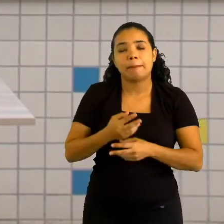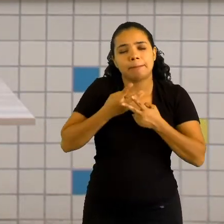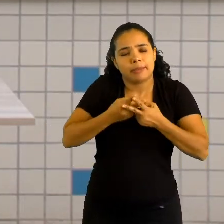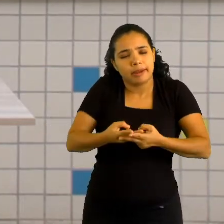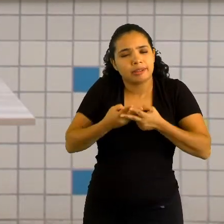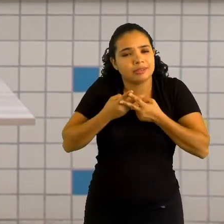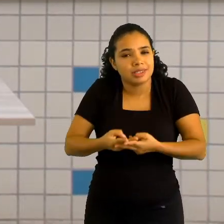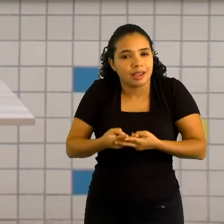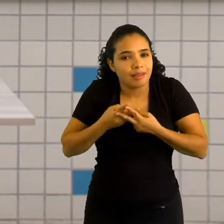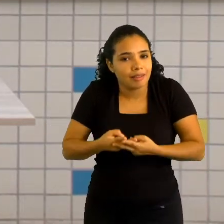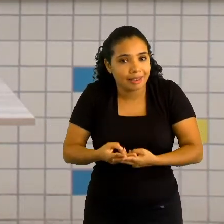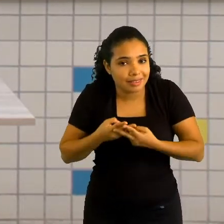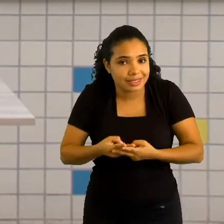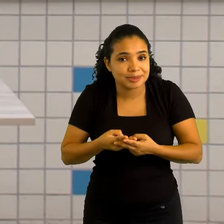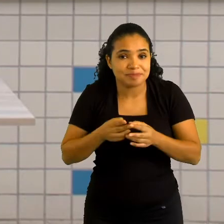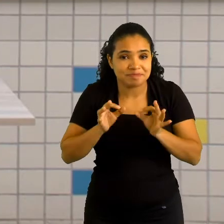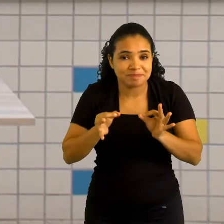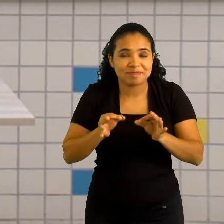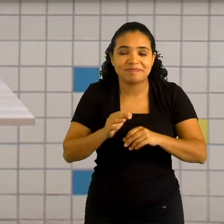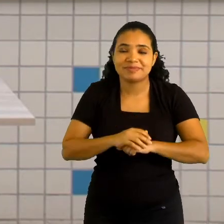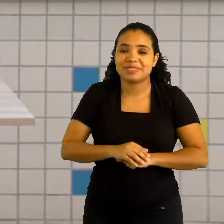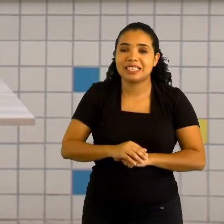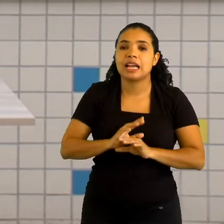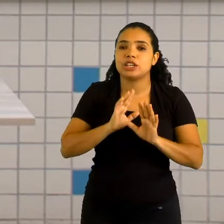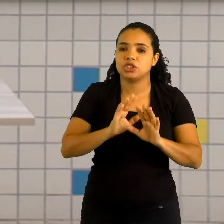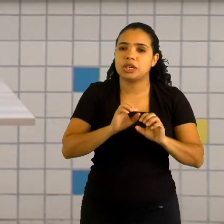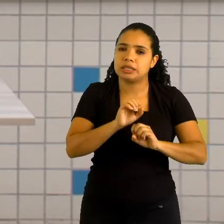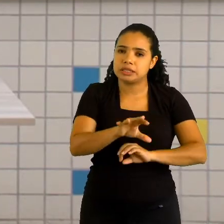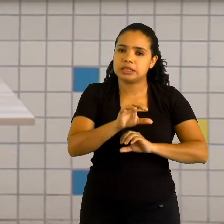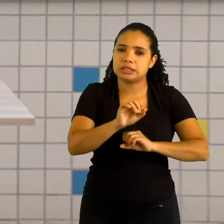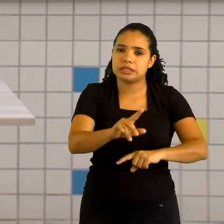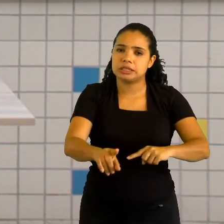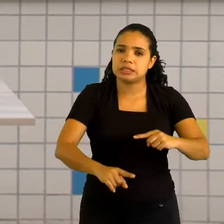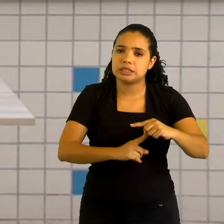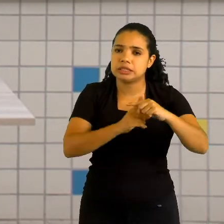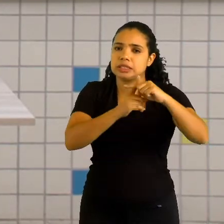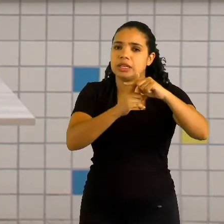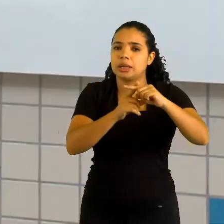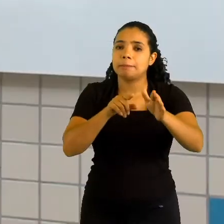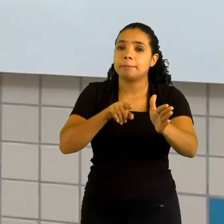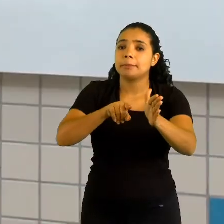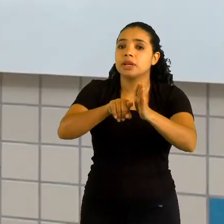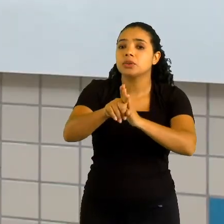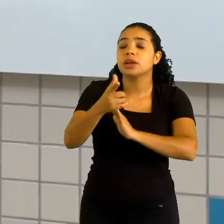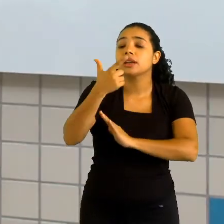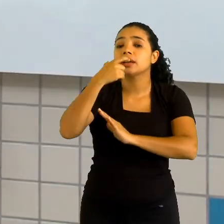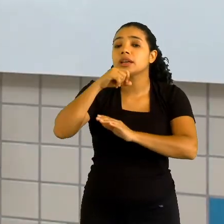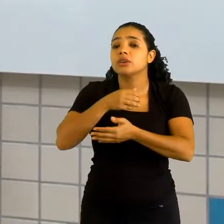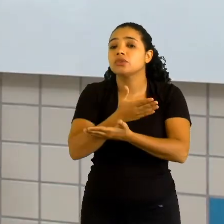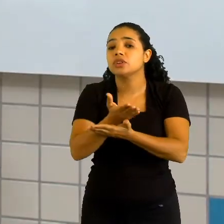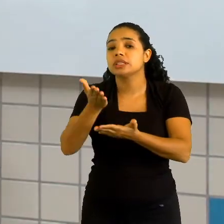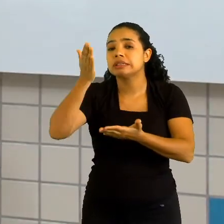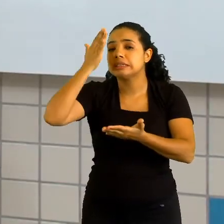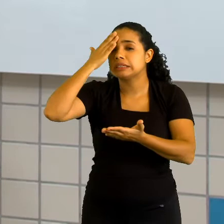tá bom? Já que eu trabalhei adição, eu queria perguntar para vocês uma coisa. Quem aí de vocês sabe